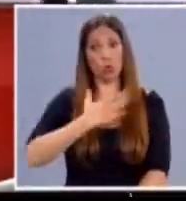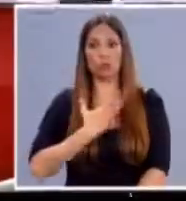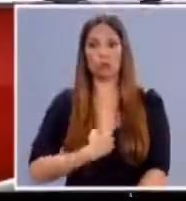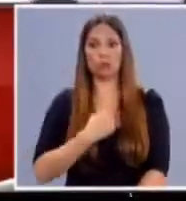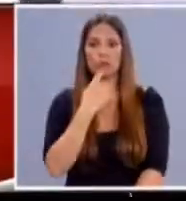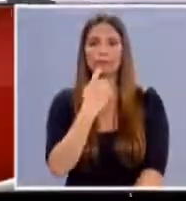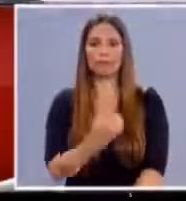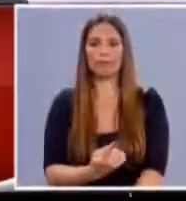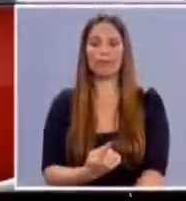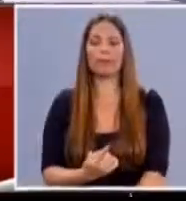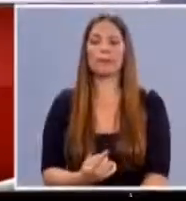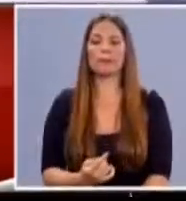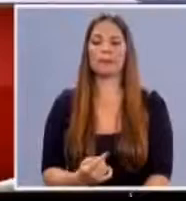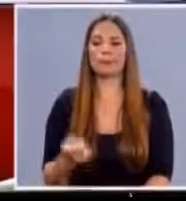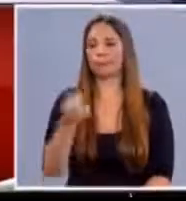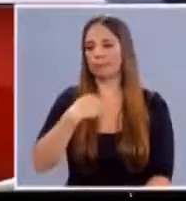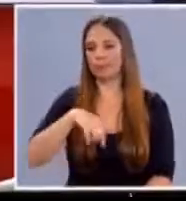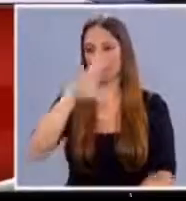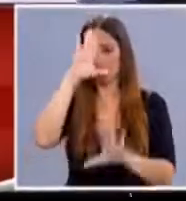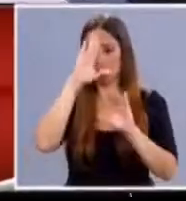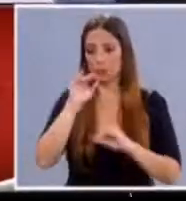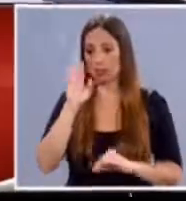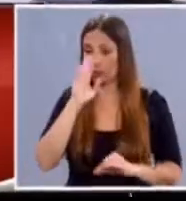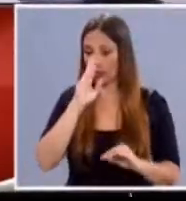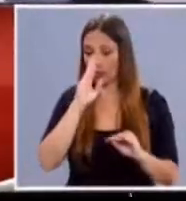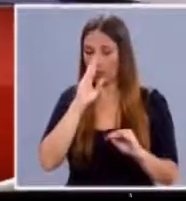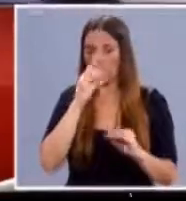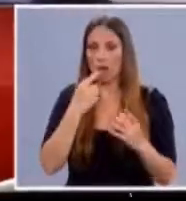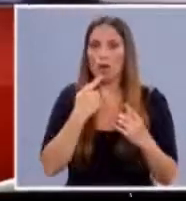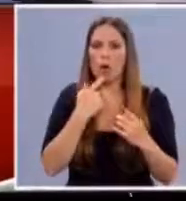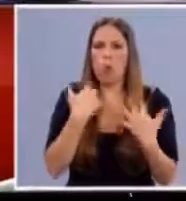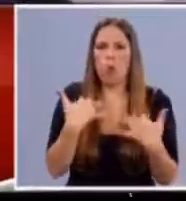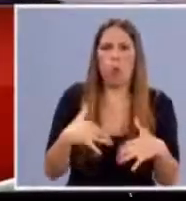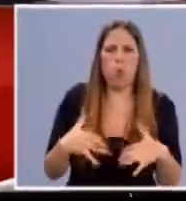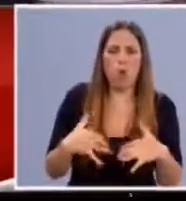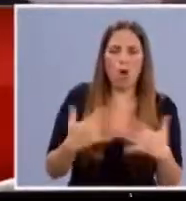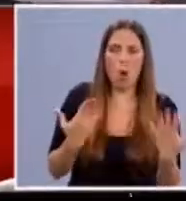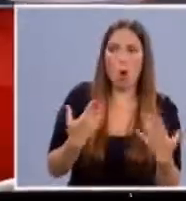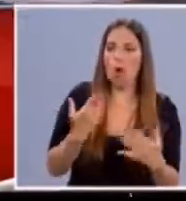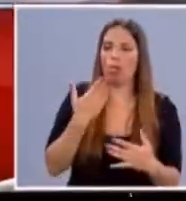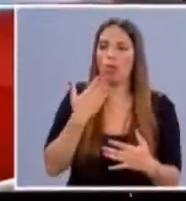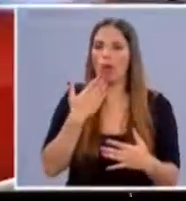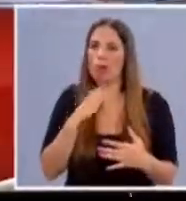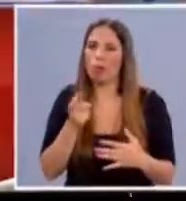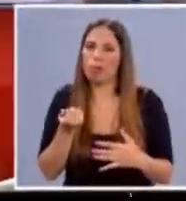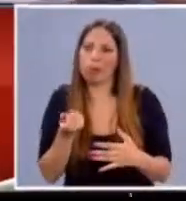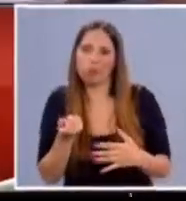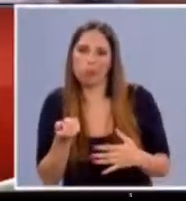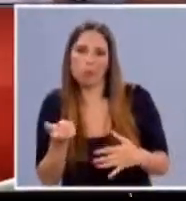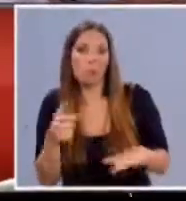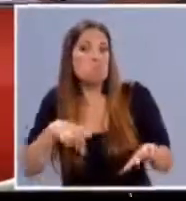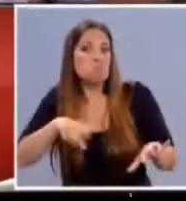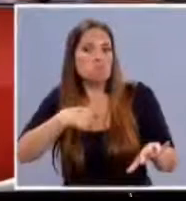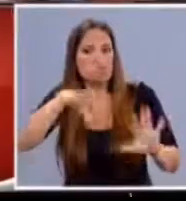que não sabemos se peca por excesso, se por insuficiência. Para nós,